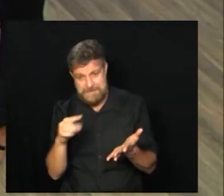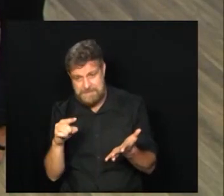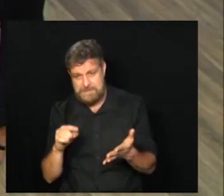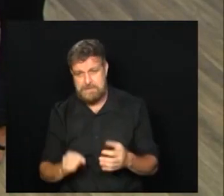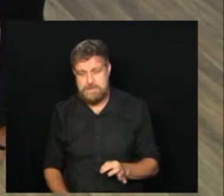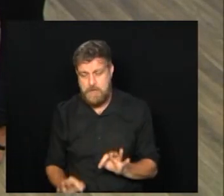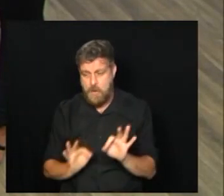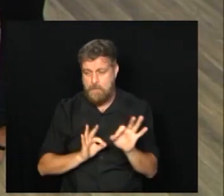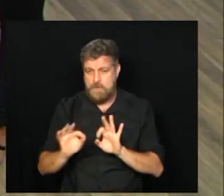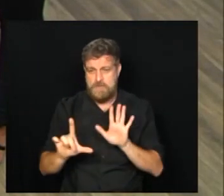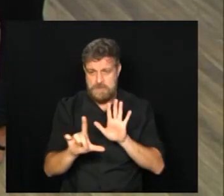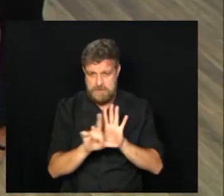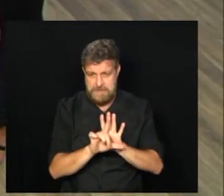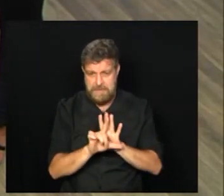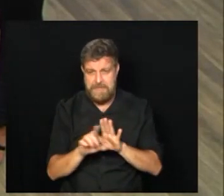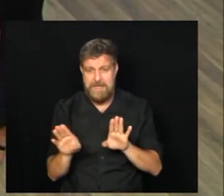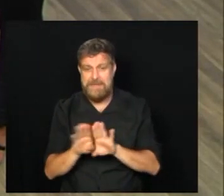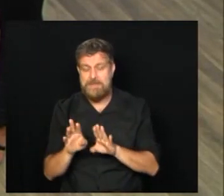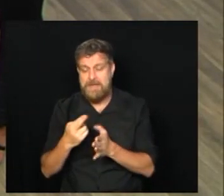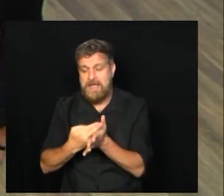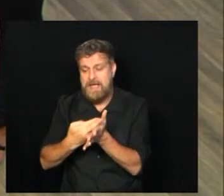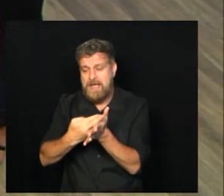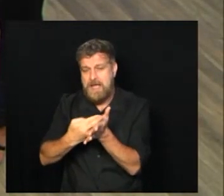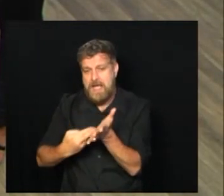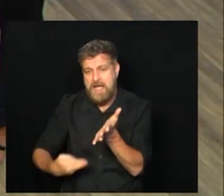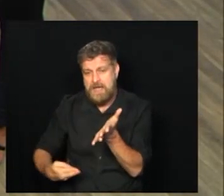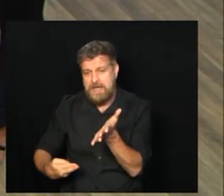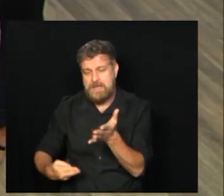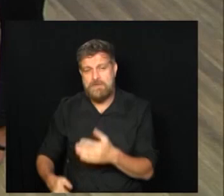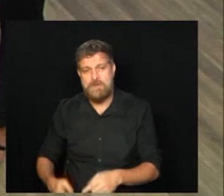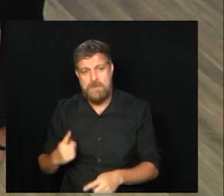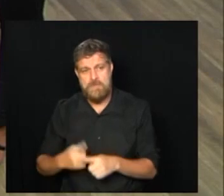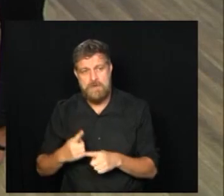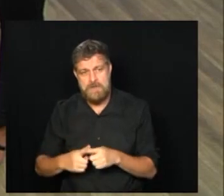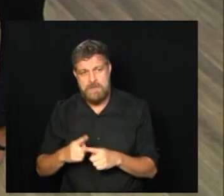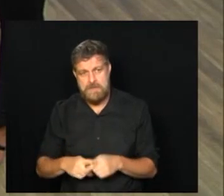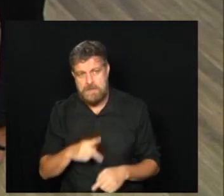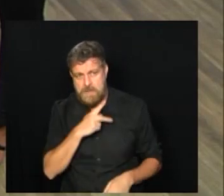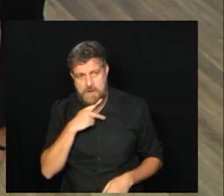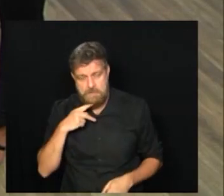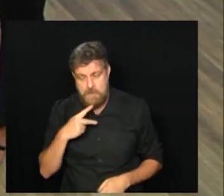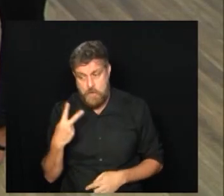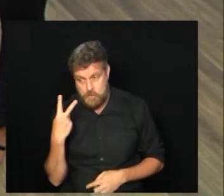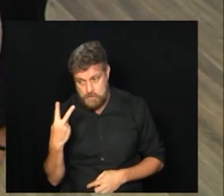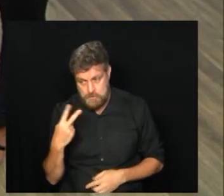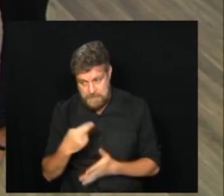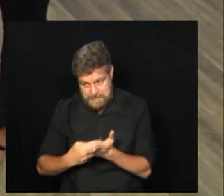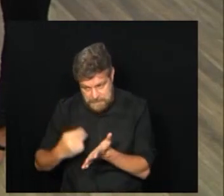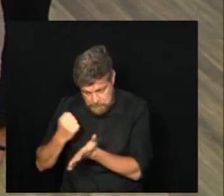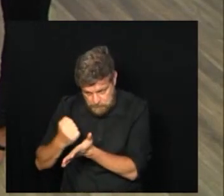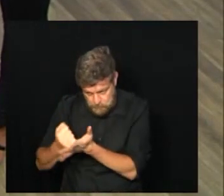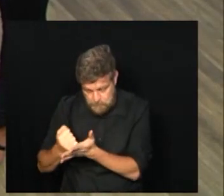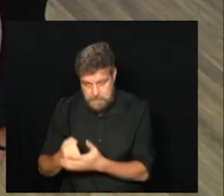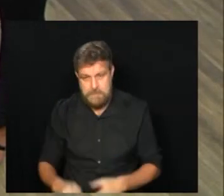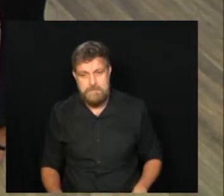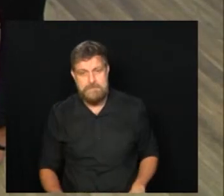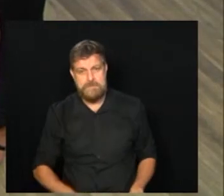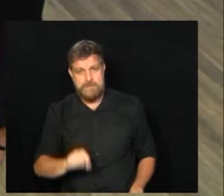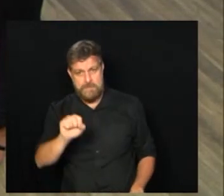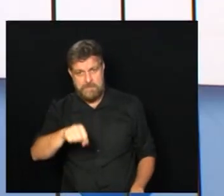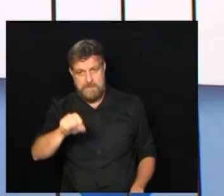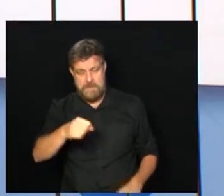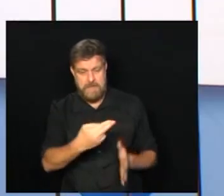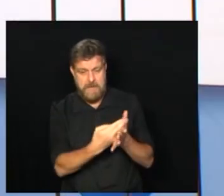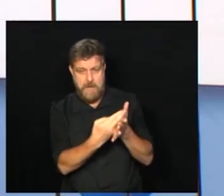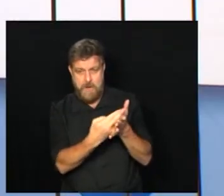e agora nós vamos falar sobre o requerimento, porque o vereador Permínio Monteiro protocolou 2. Os requerimentos do